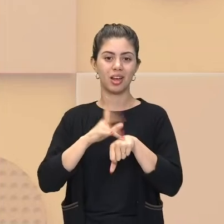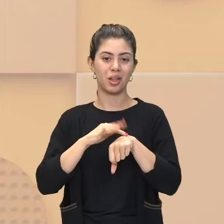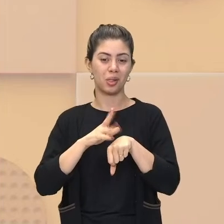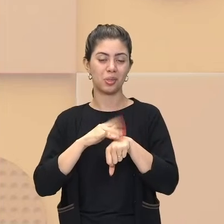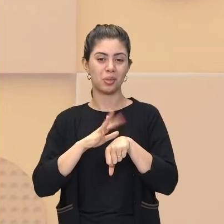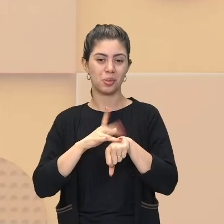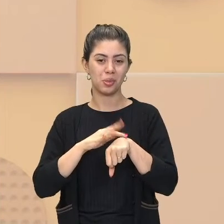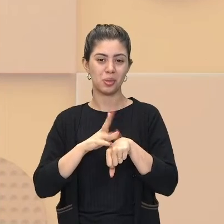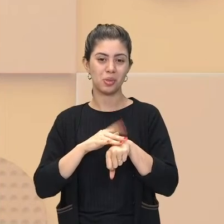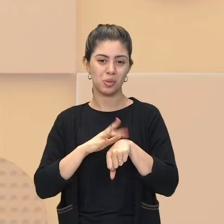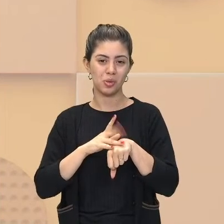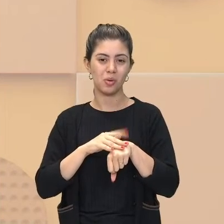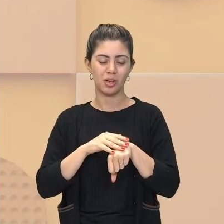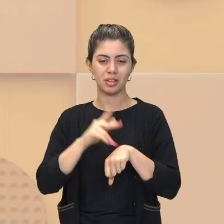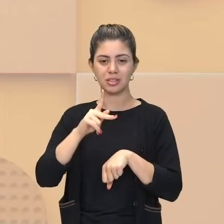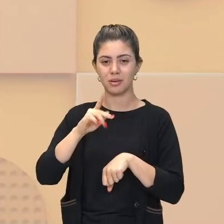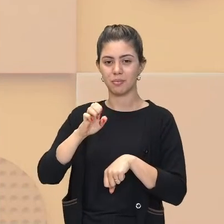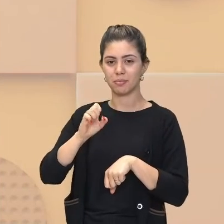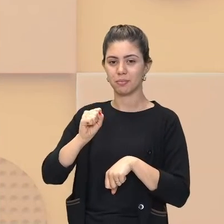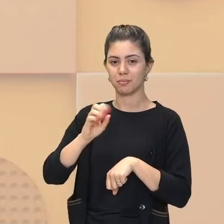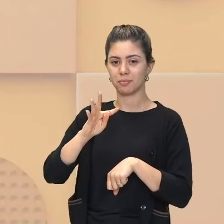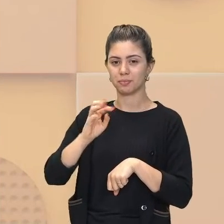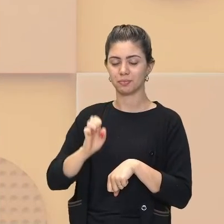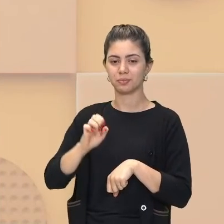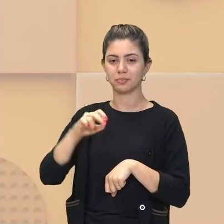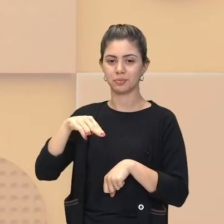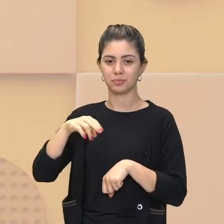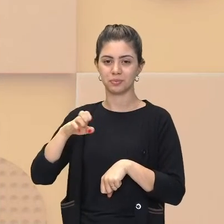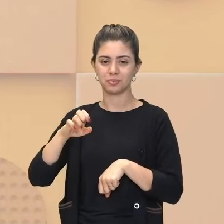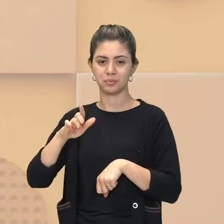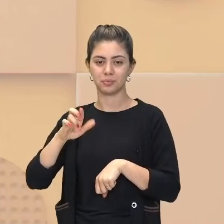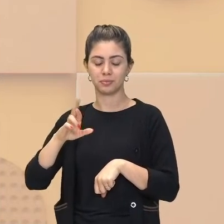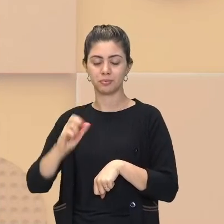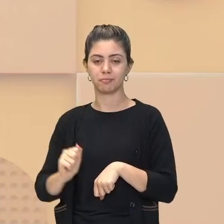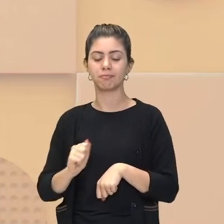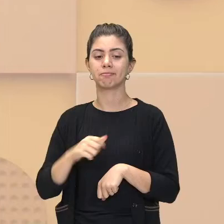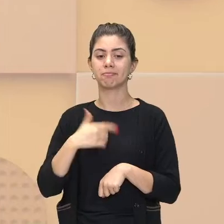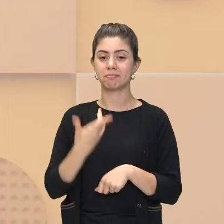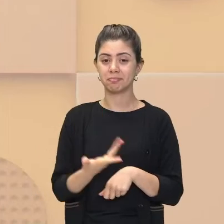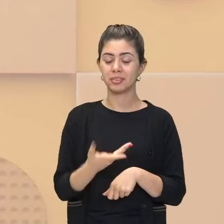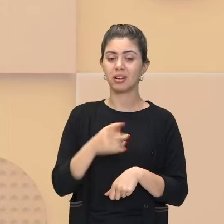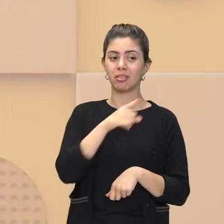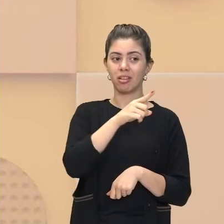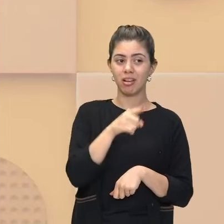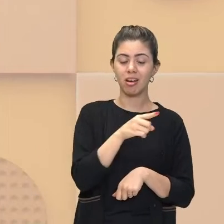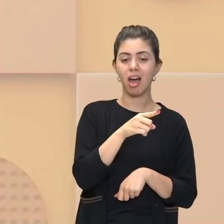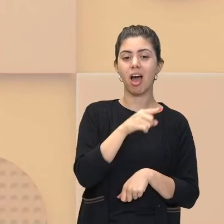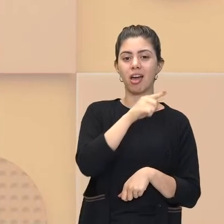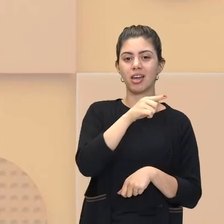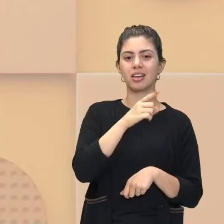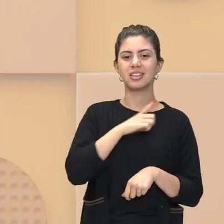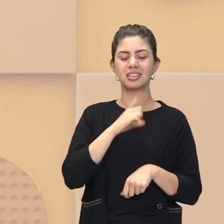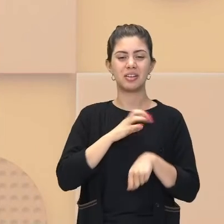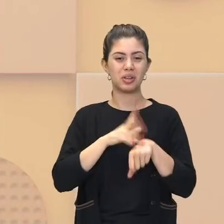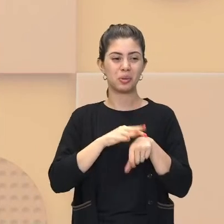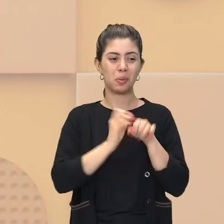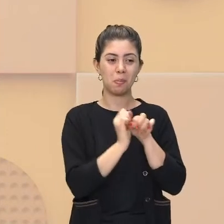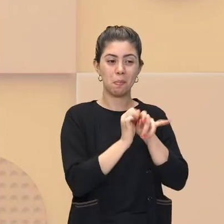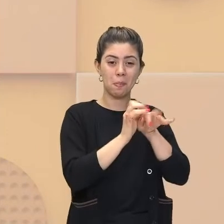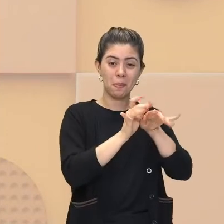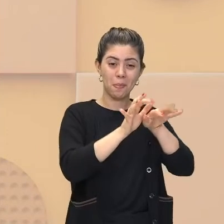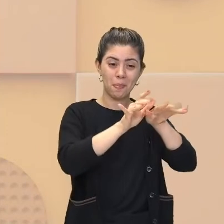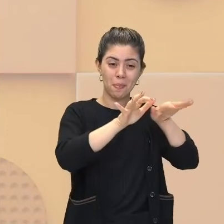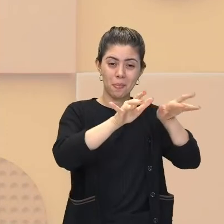E os soldados castelhanos eles serão acometidos por uma epidemia de peste negra nos